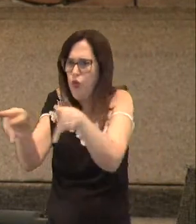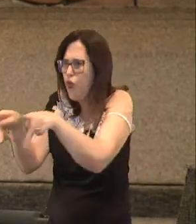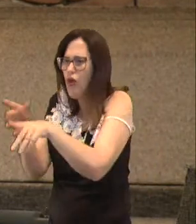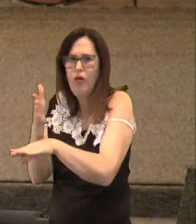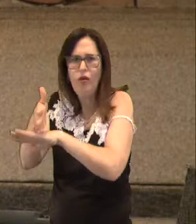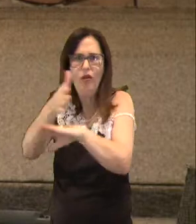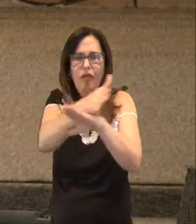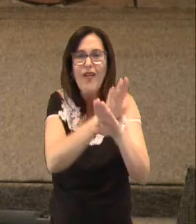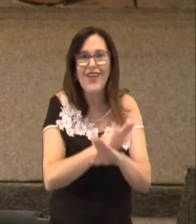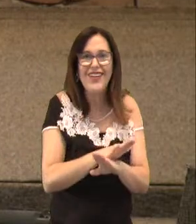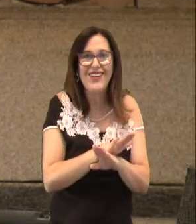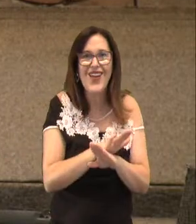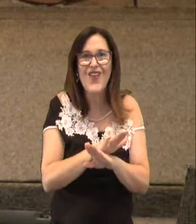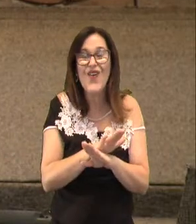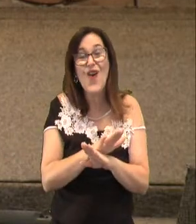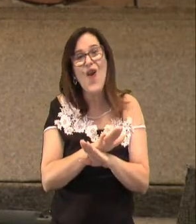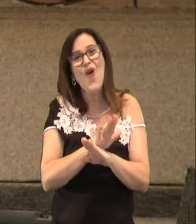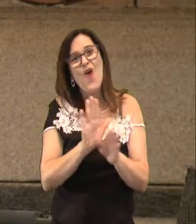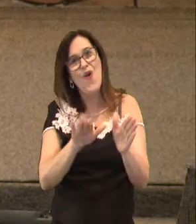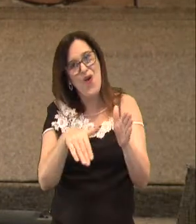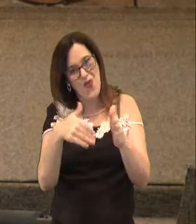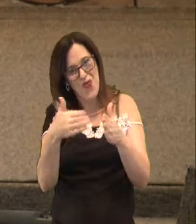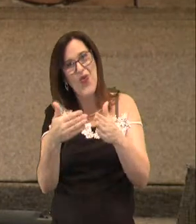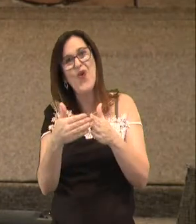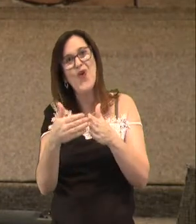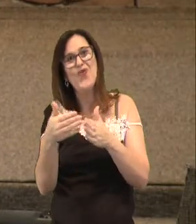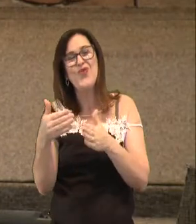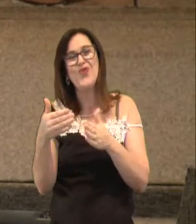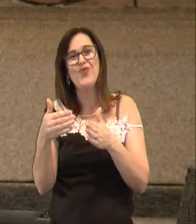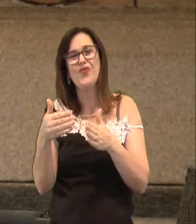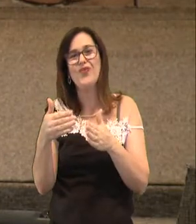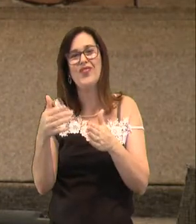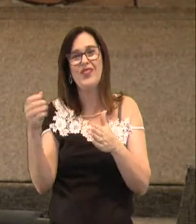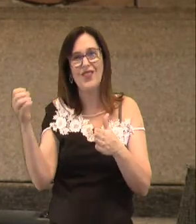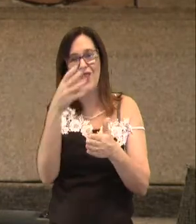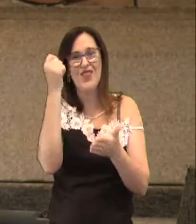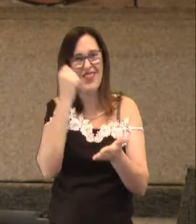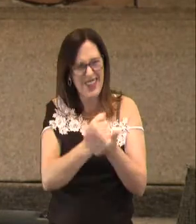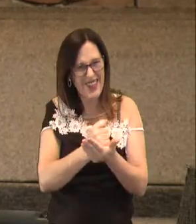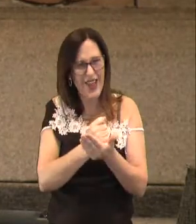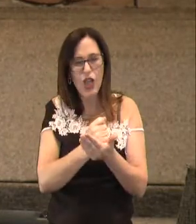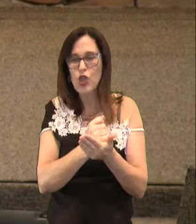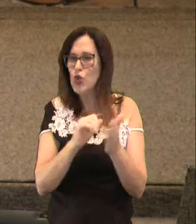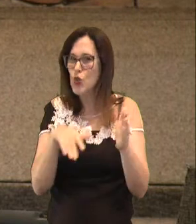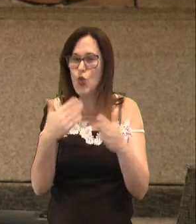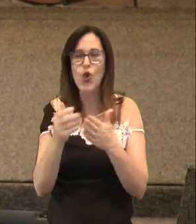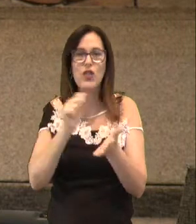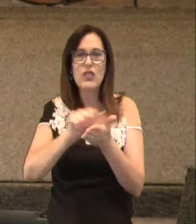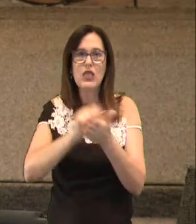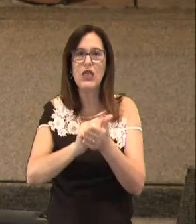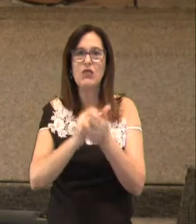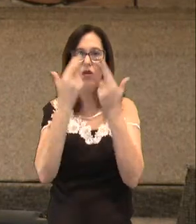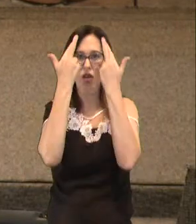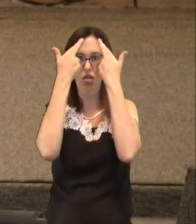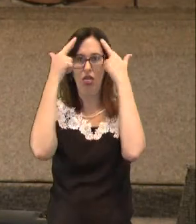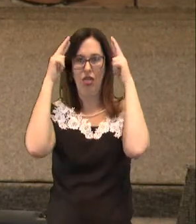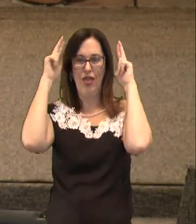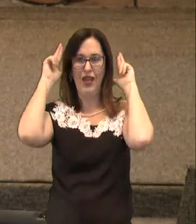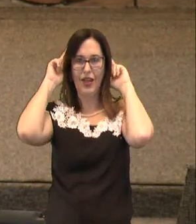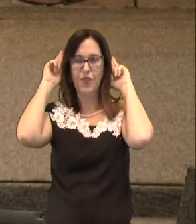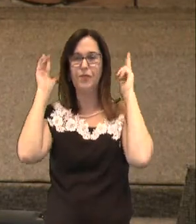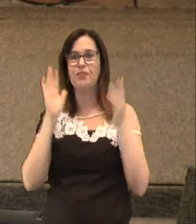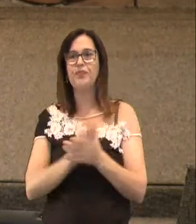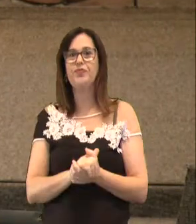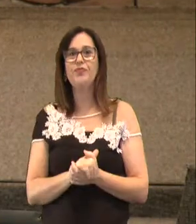o texto do Novo Testamento, todo ele escrito em grego. E a palavra em grego aqui, para dizer